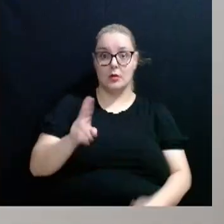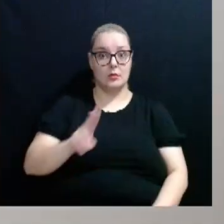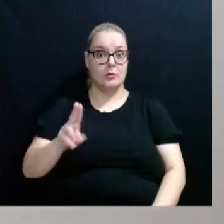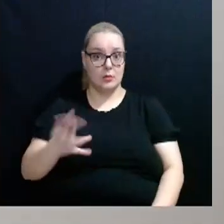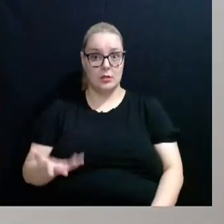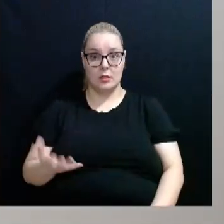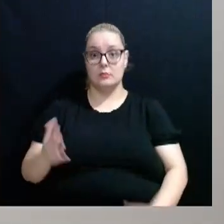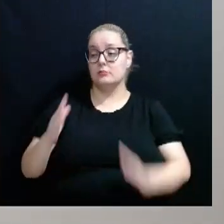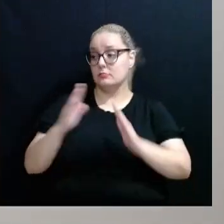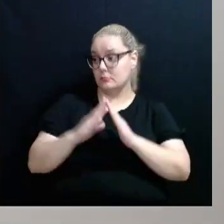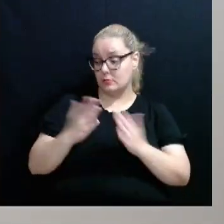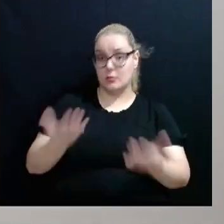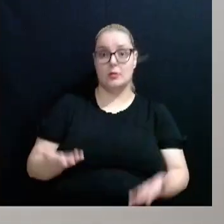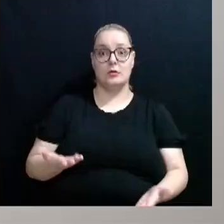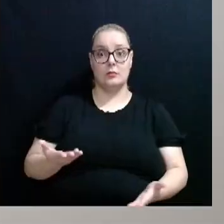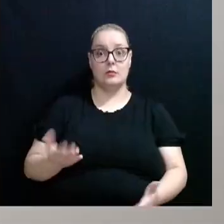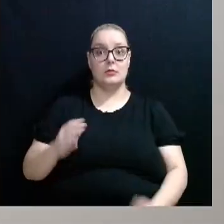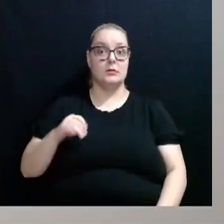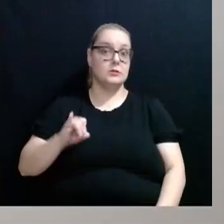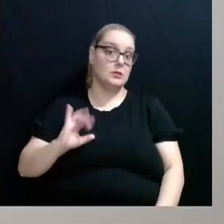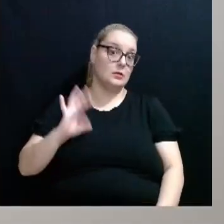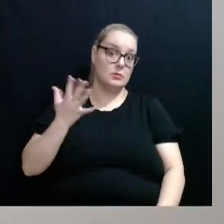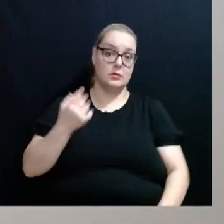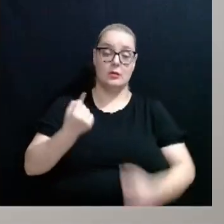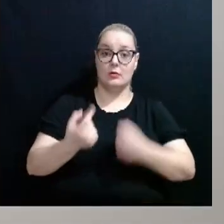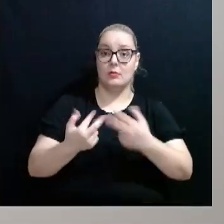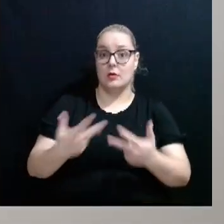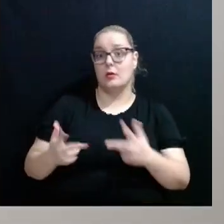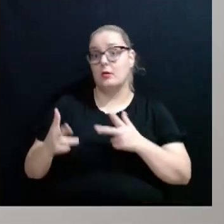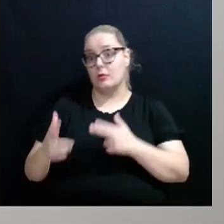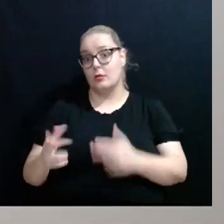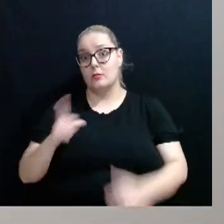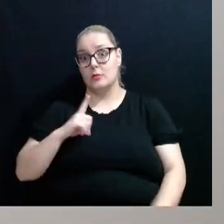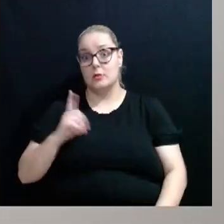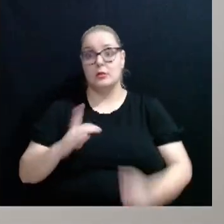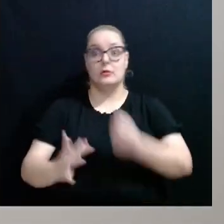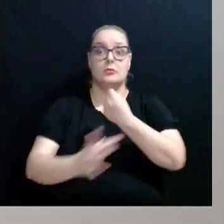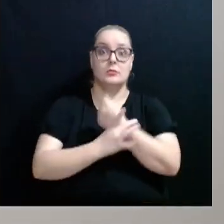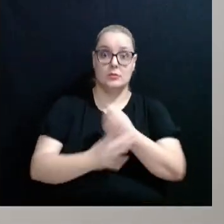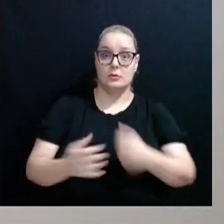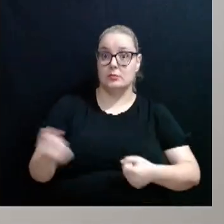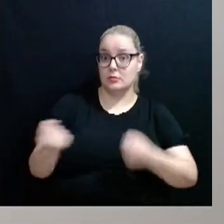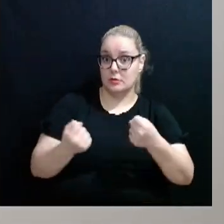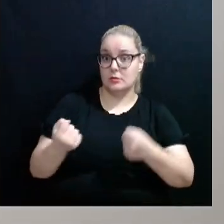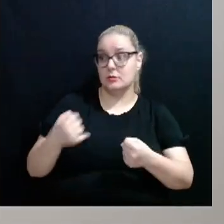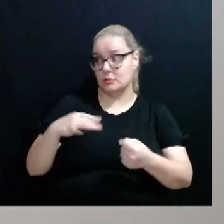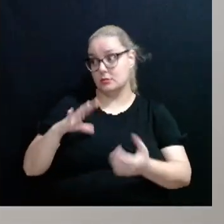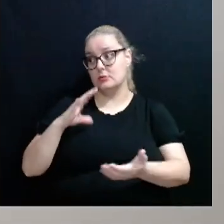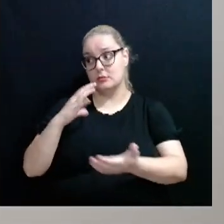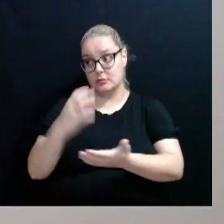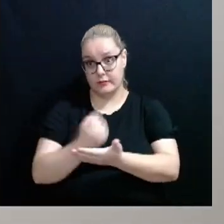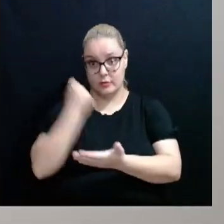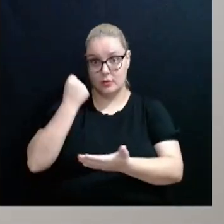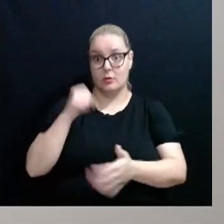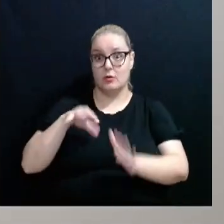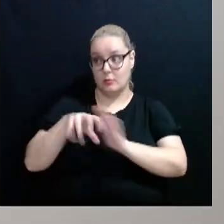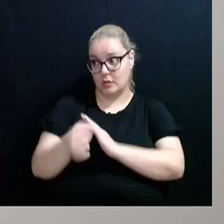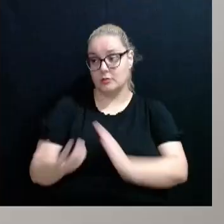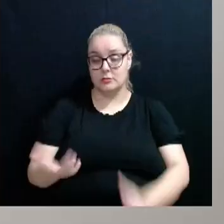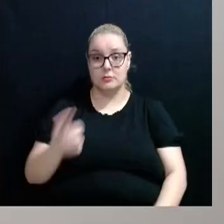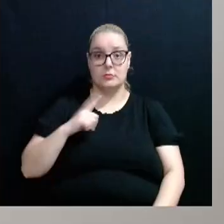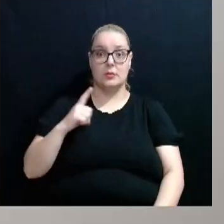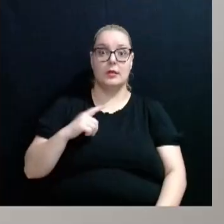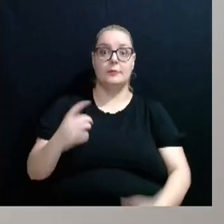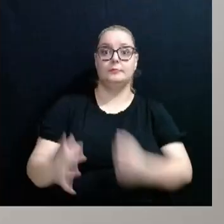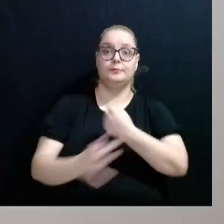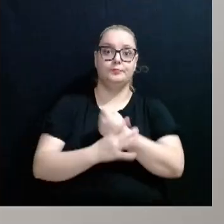caso aconteça alguma coisa. Igual que você tem o seguro do seu carro se ele for roubado, ok? Poxa, eu tenho o seguro do meu carro há 5 anos e nunca